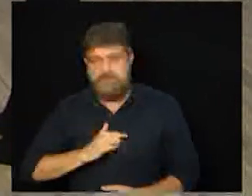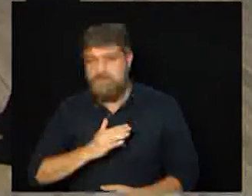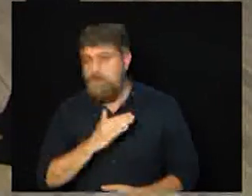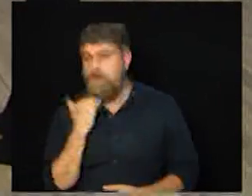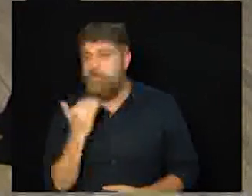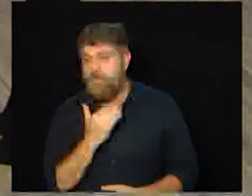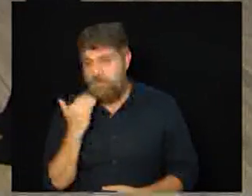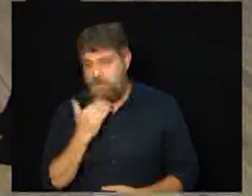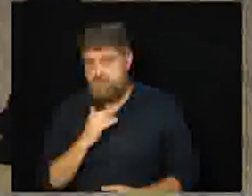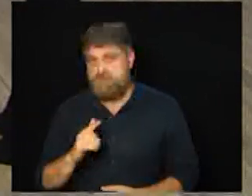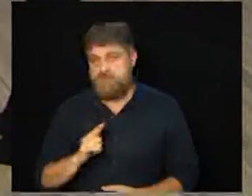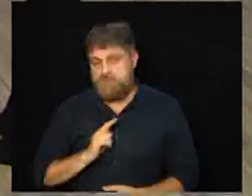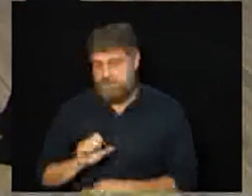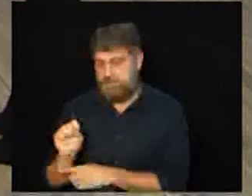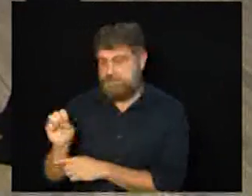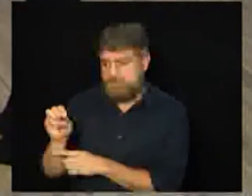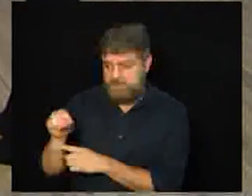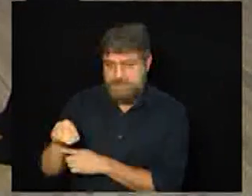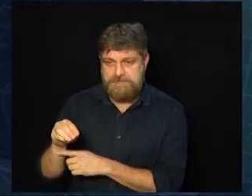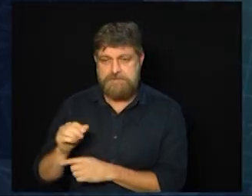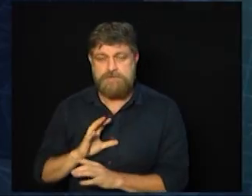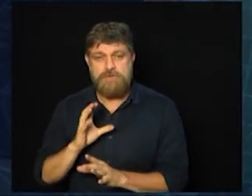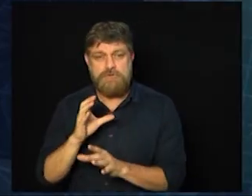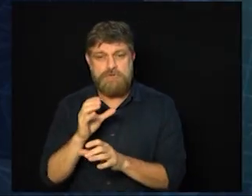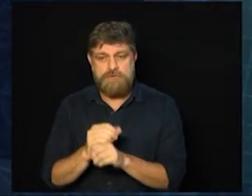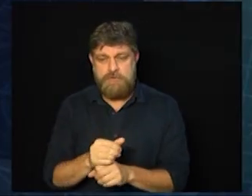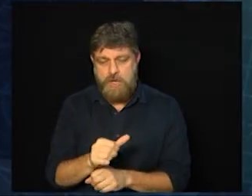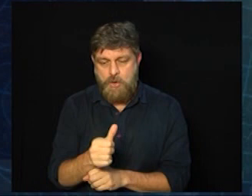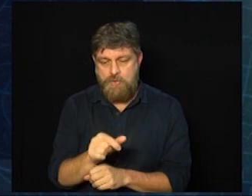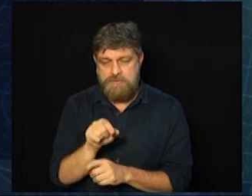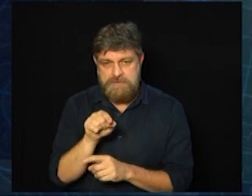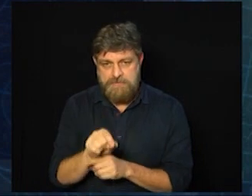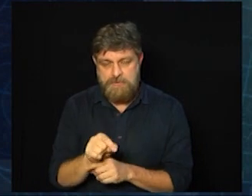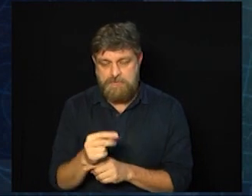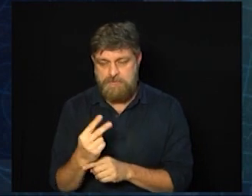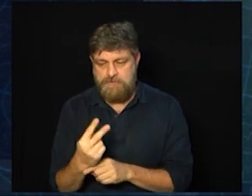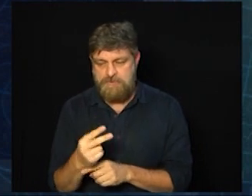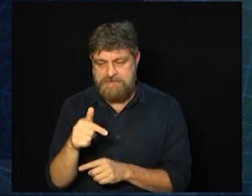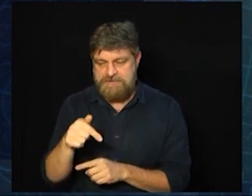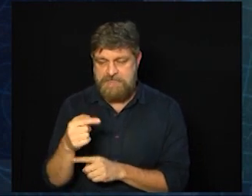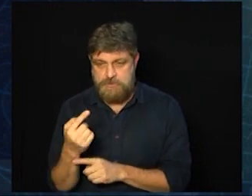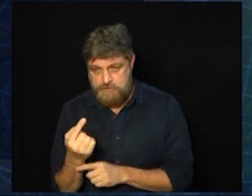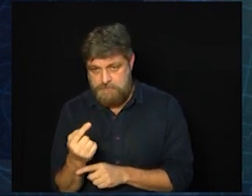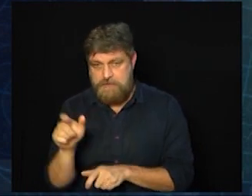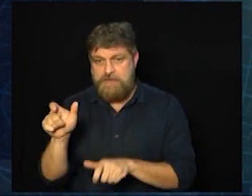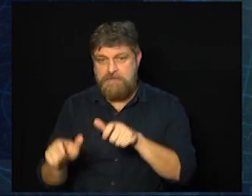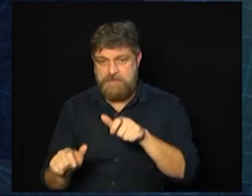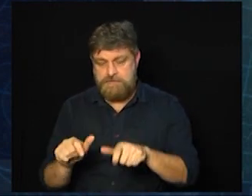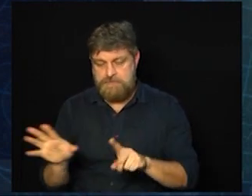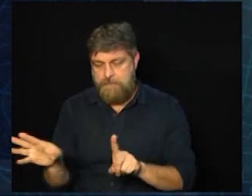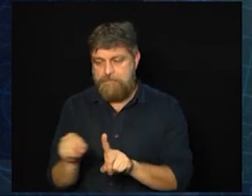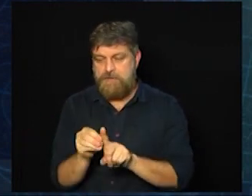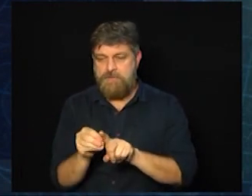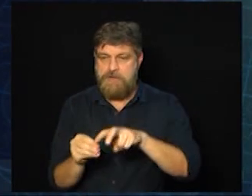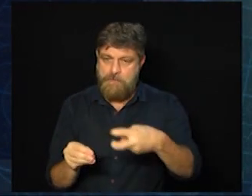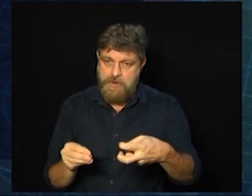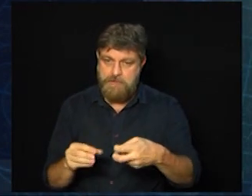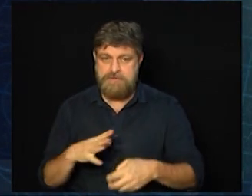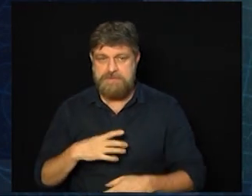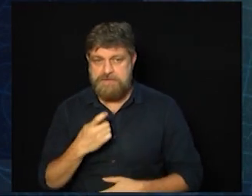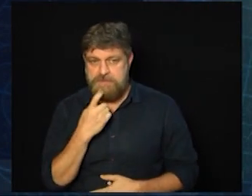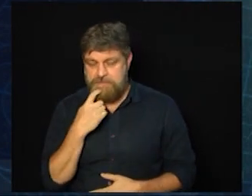óbitos na nossa região devido ao covid-19 somados em 11.271 em